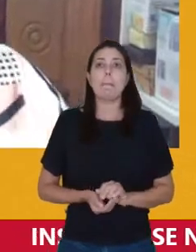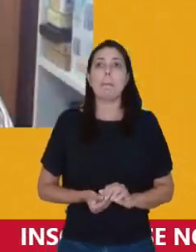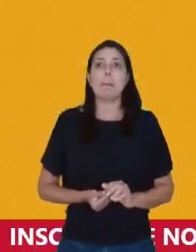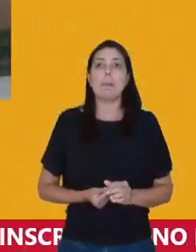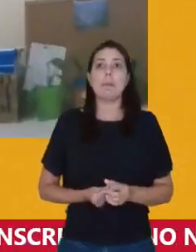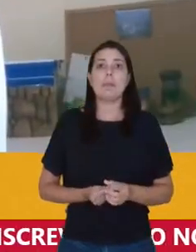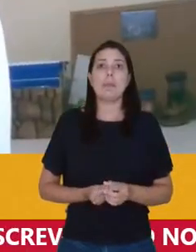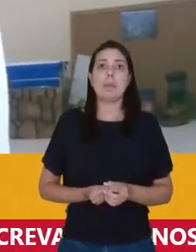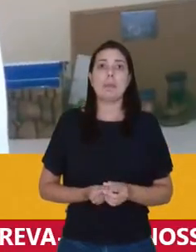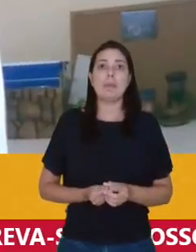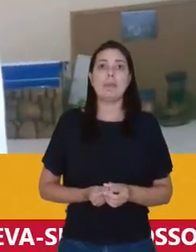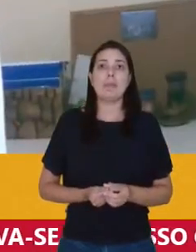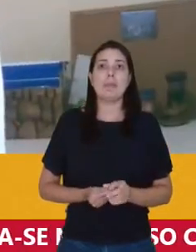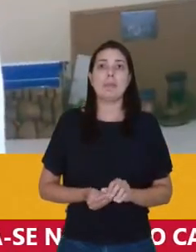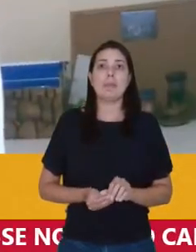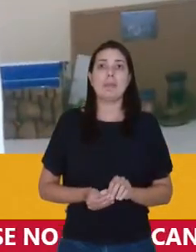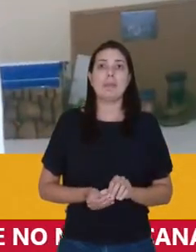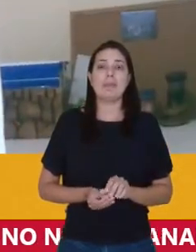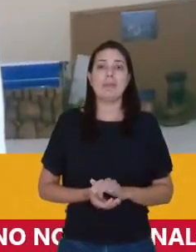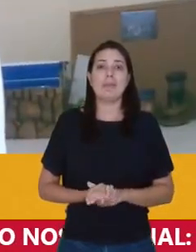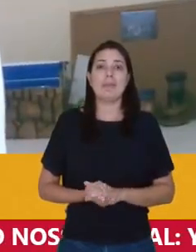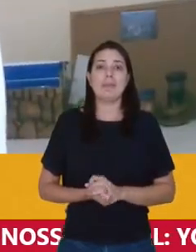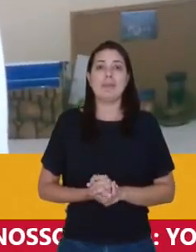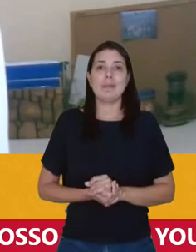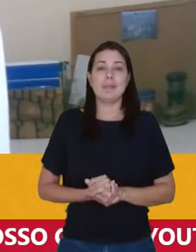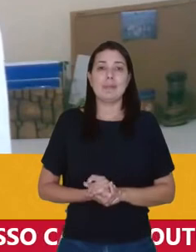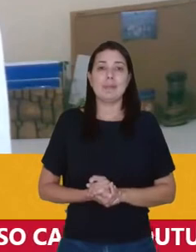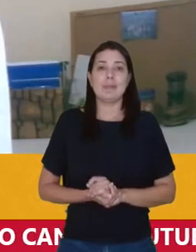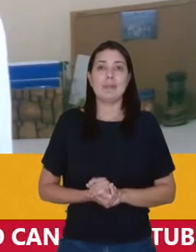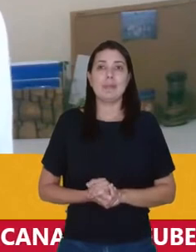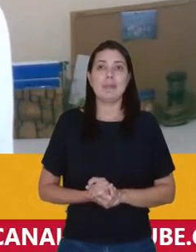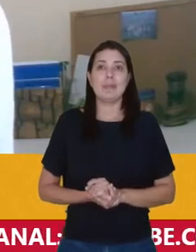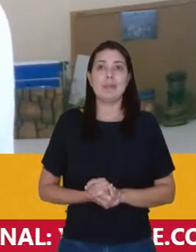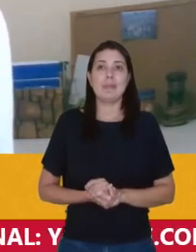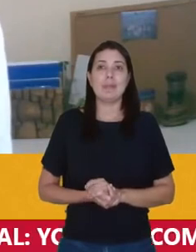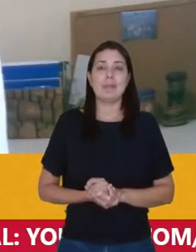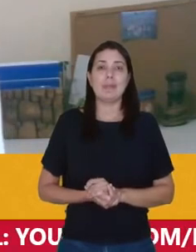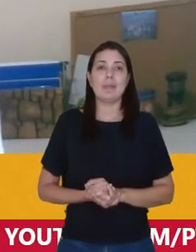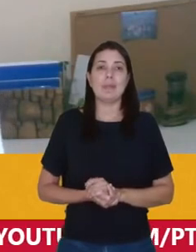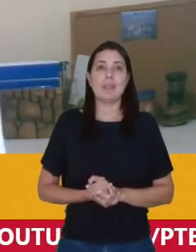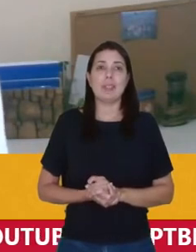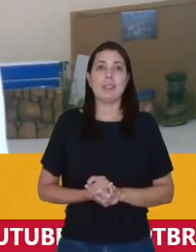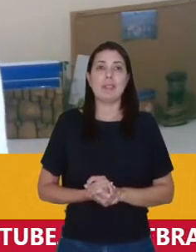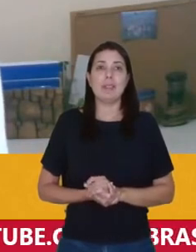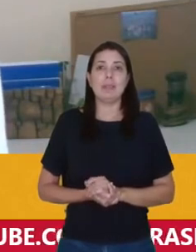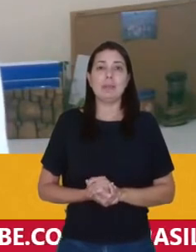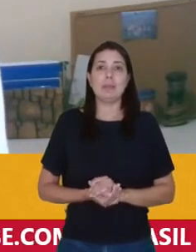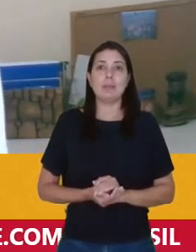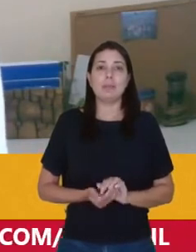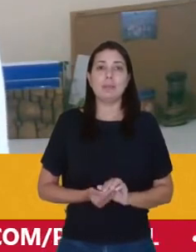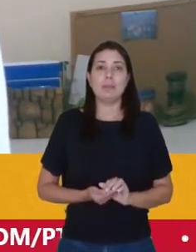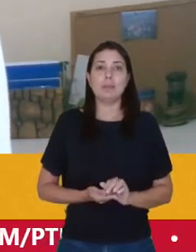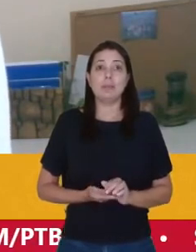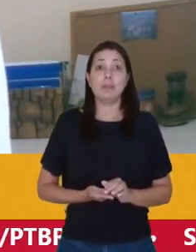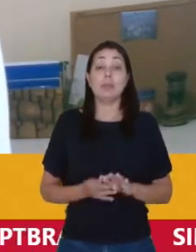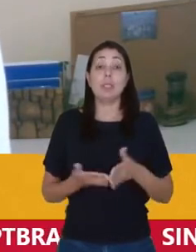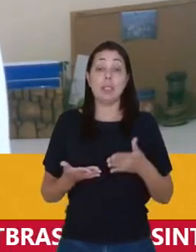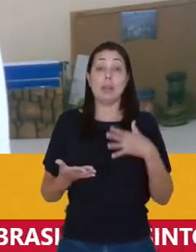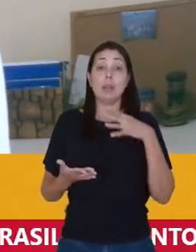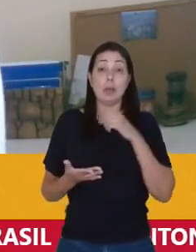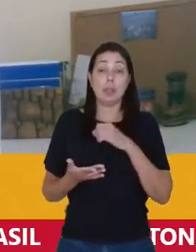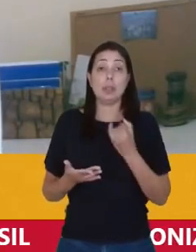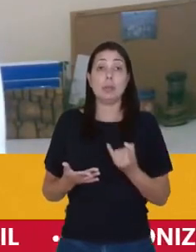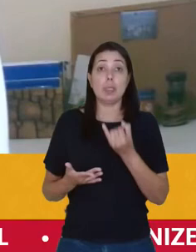Sim. Embora o tema é complexo, né? Falar curtinho, né? Você tem uma ideia que vem essa história. Eu acho que